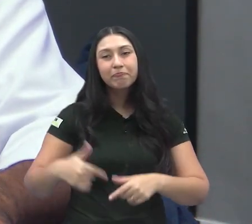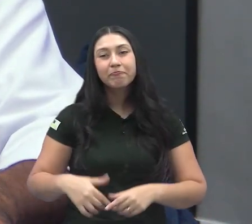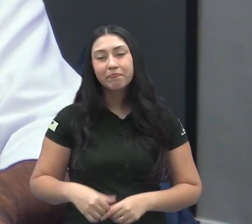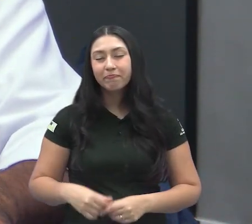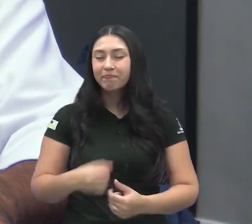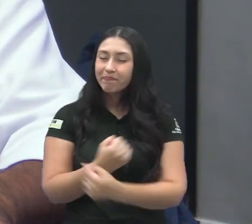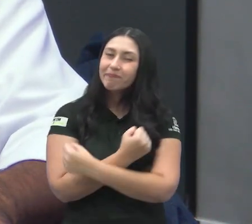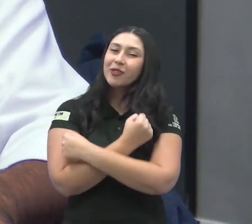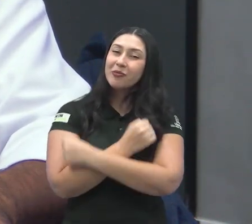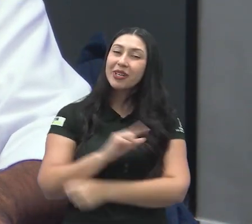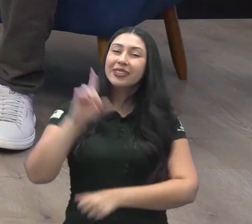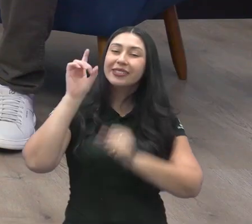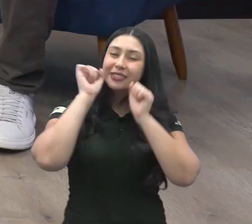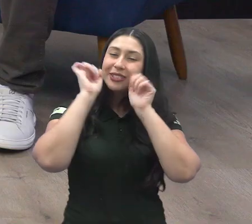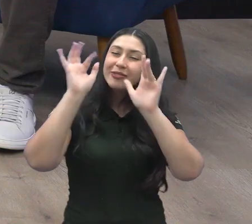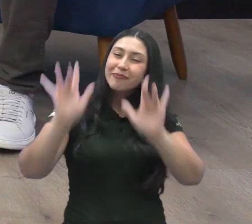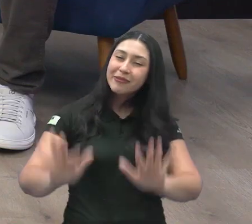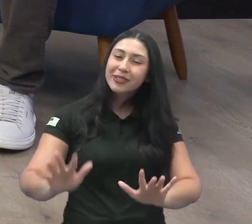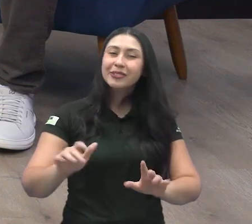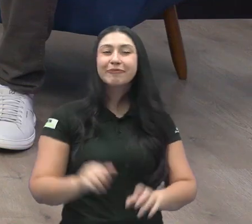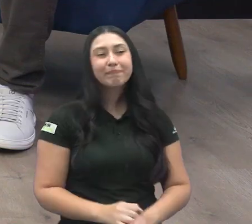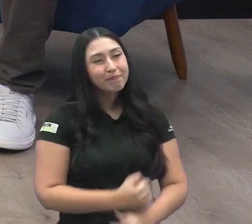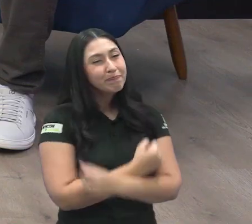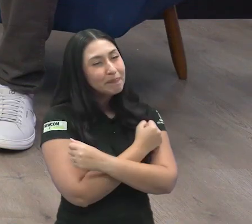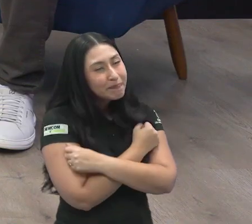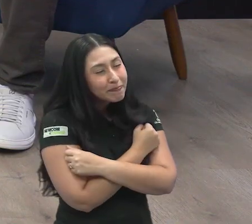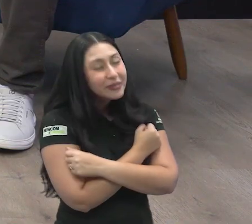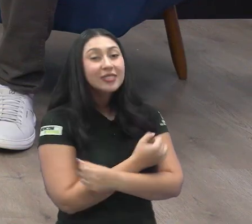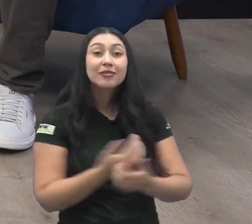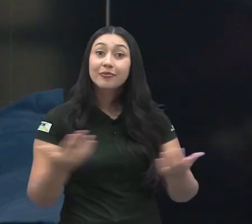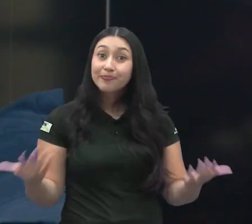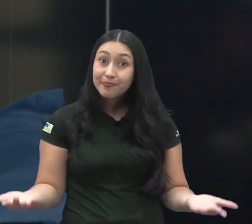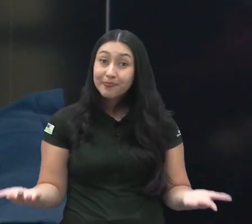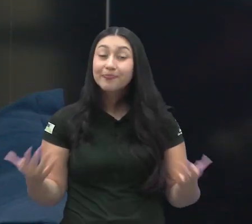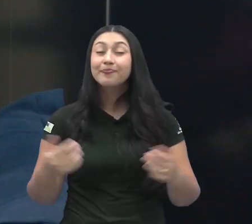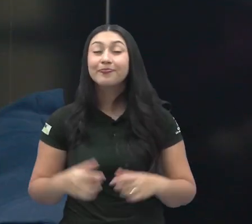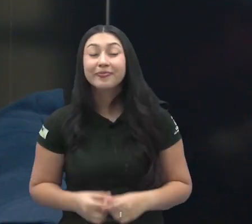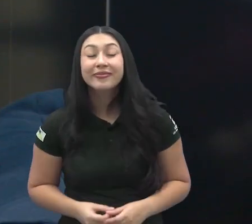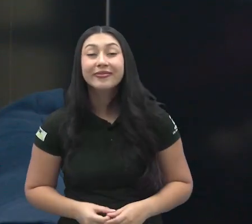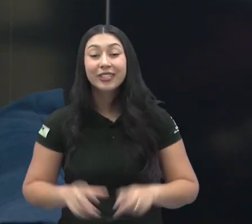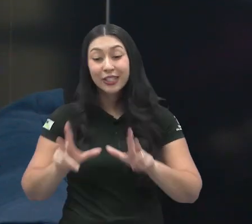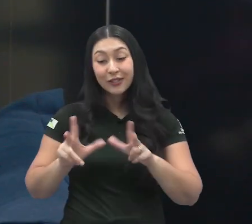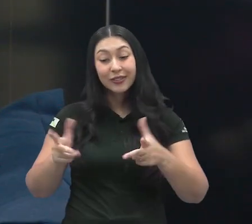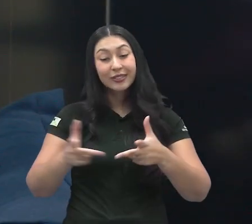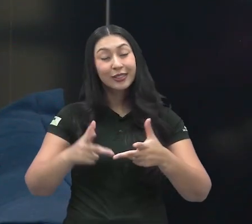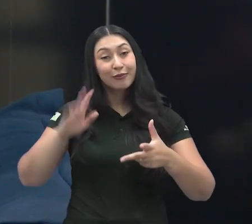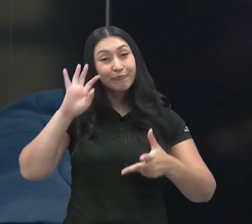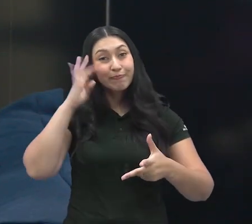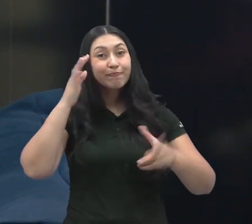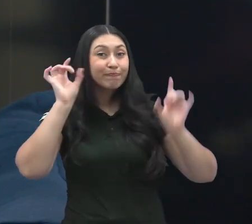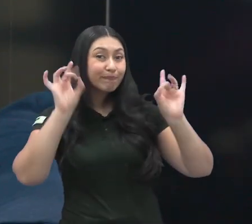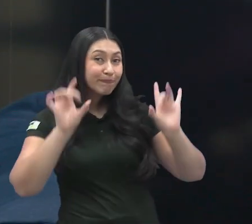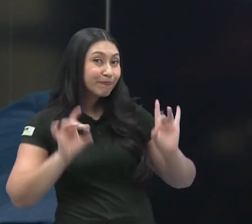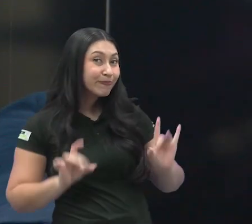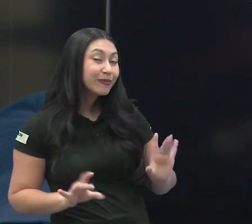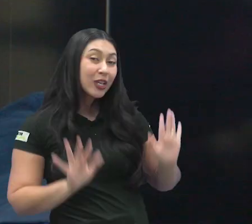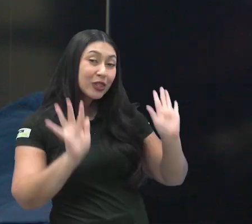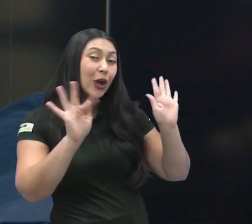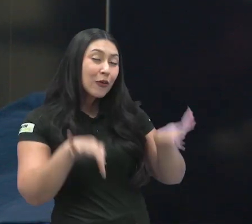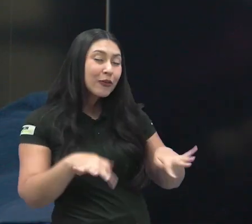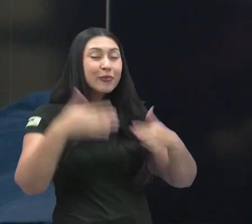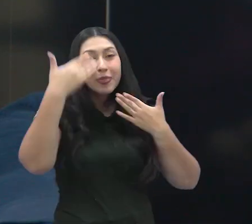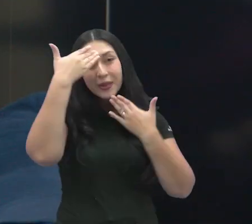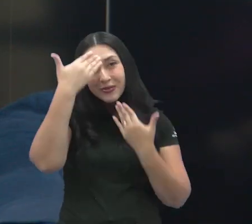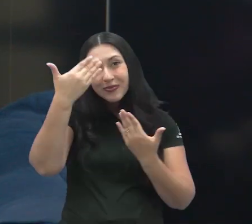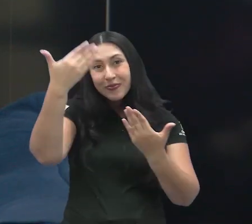que a gente realiza. Um grande abraço, que Deus abençoe vocês. Um abraço também. Então é isso, pessoal. O Ação Parlamentar Especial fica por